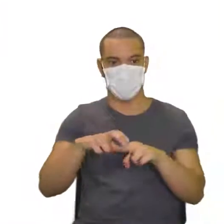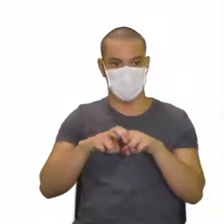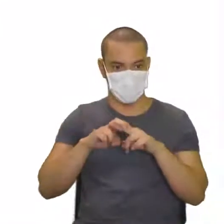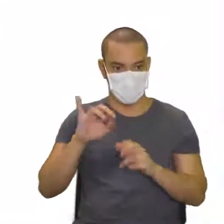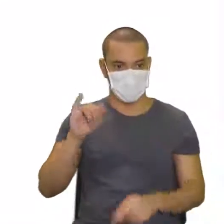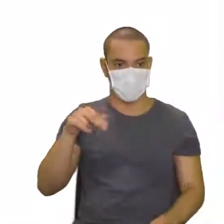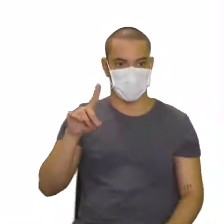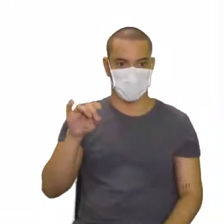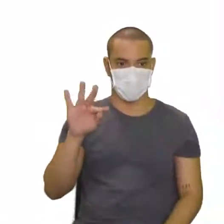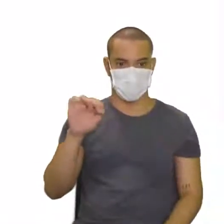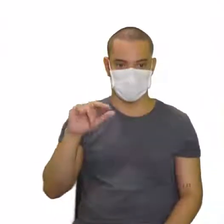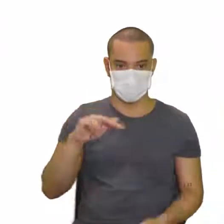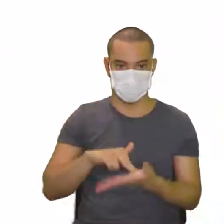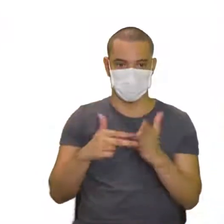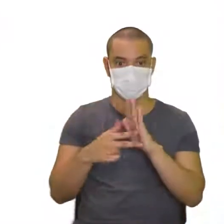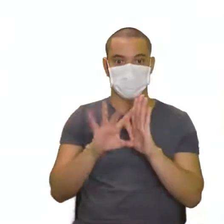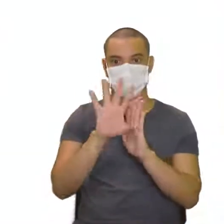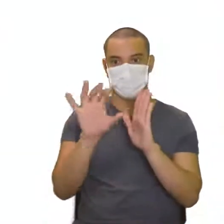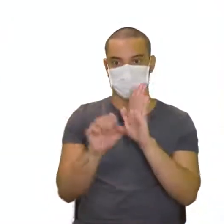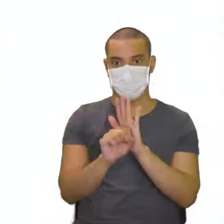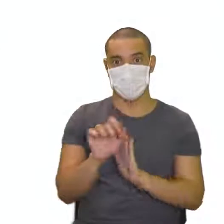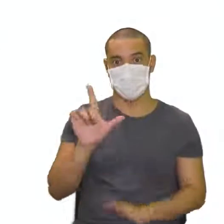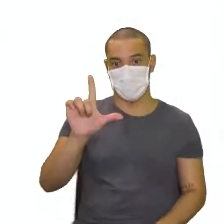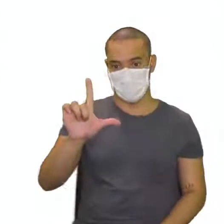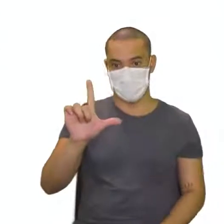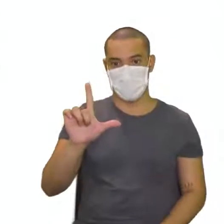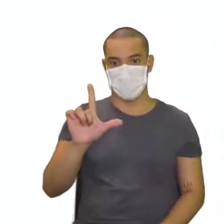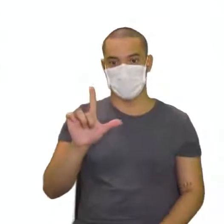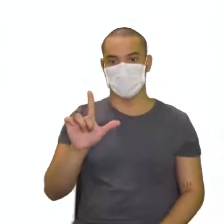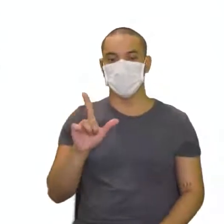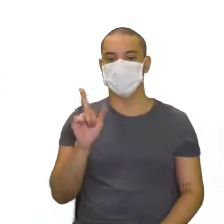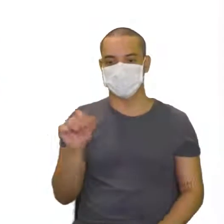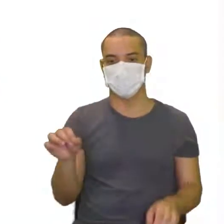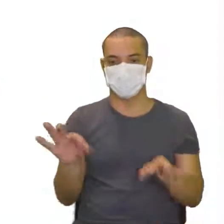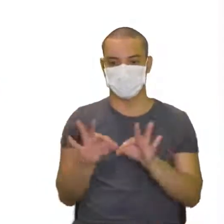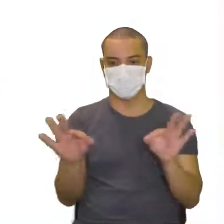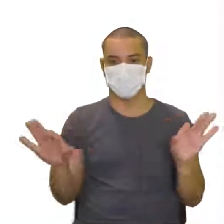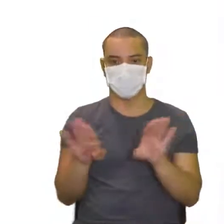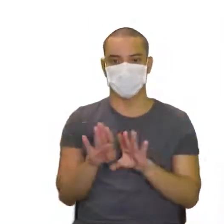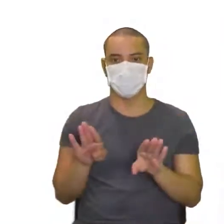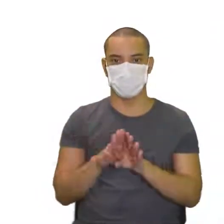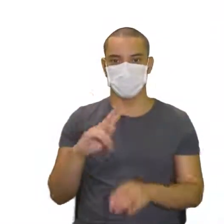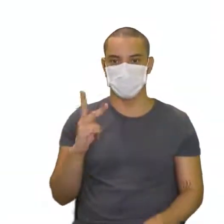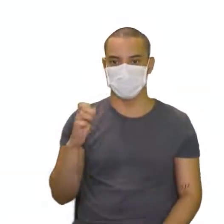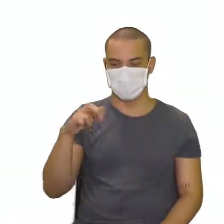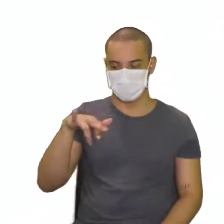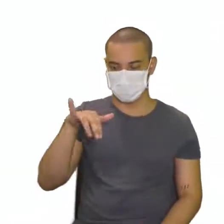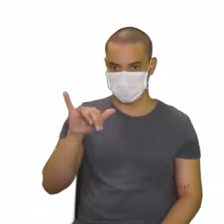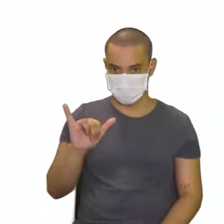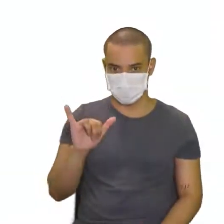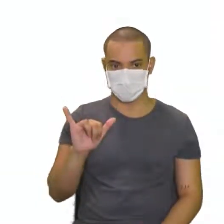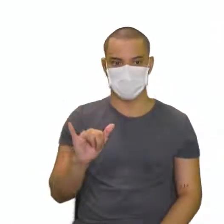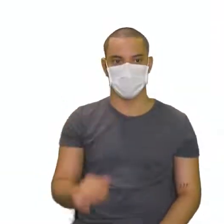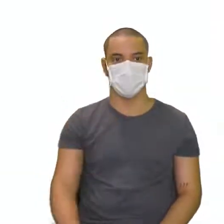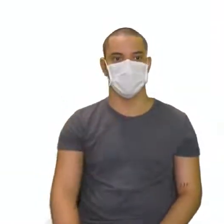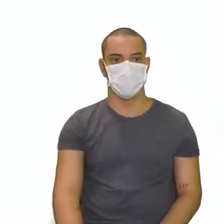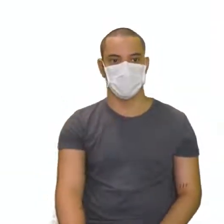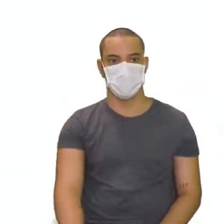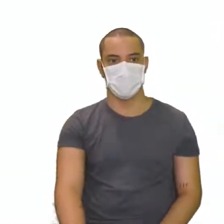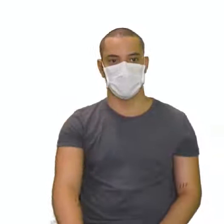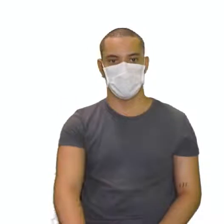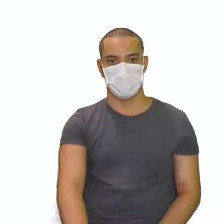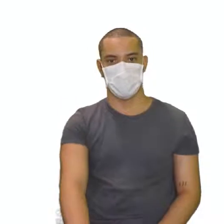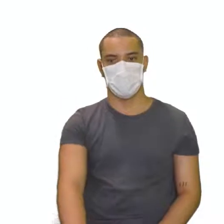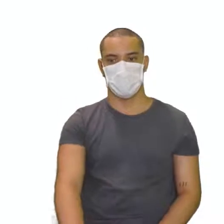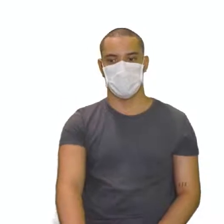indutância, é representado por L, e é medida em Henry, né? Aqui nós vamos ver essa indutância, olha só. Tá